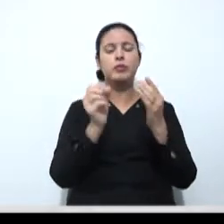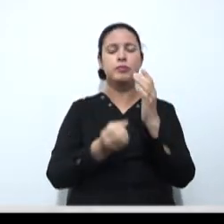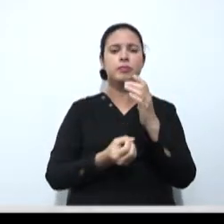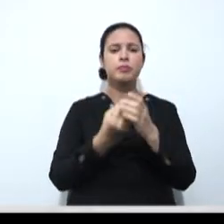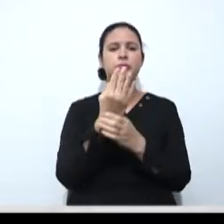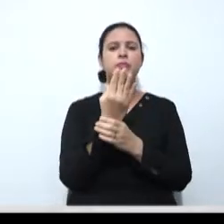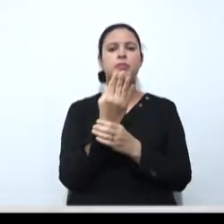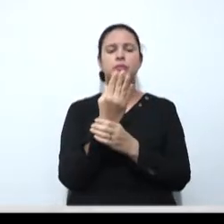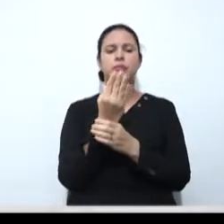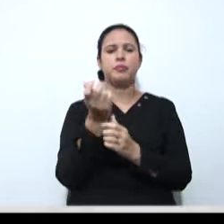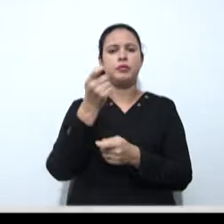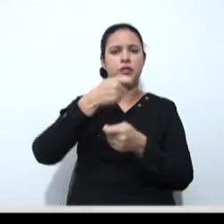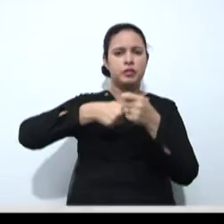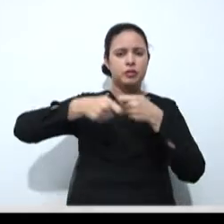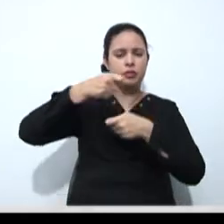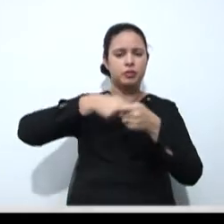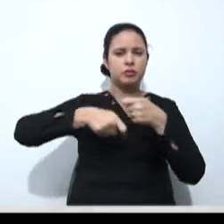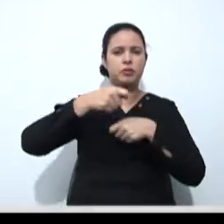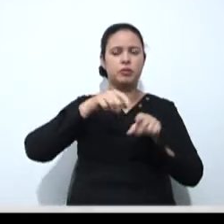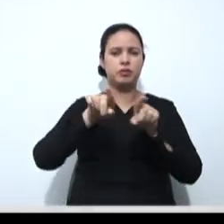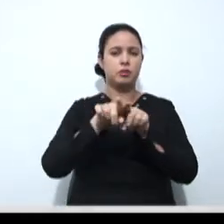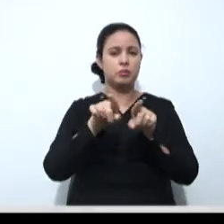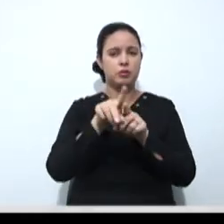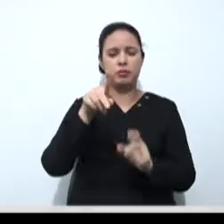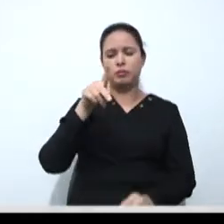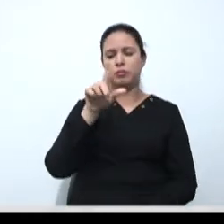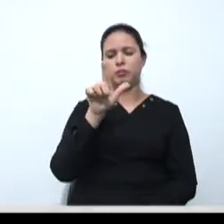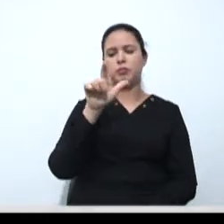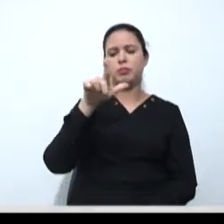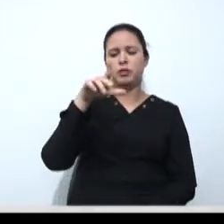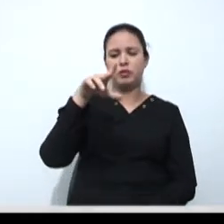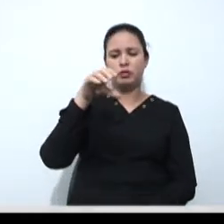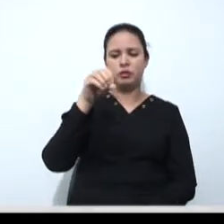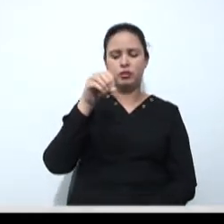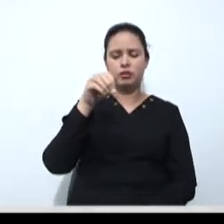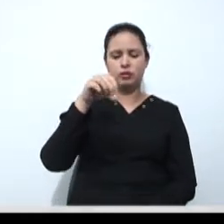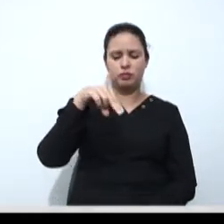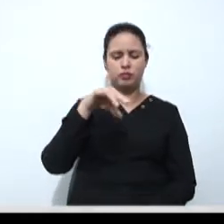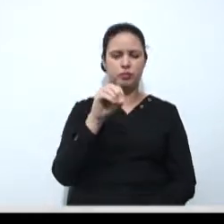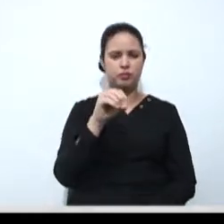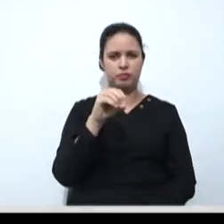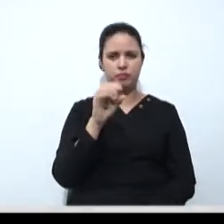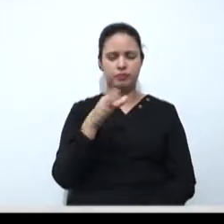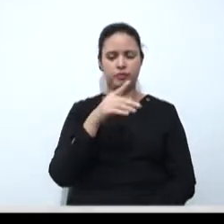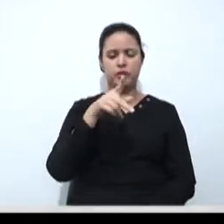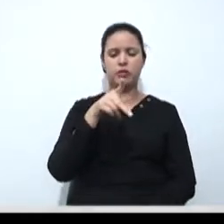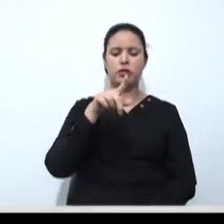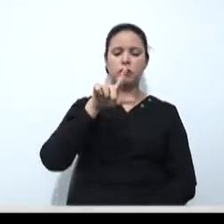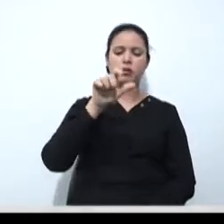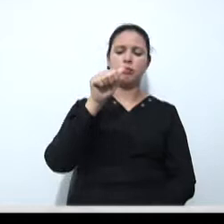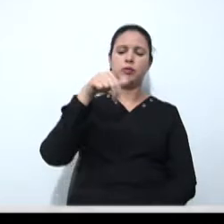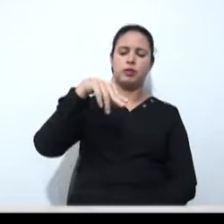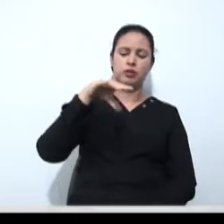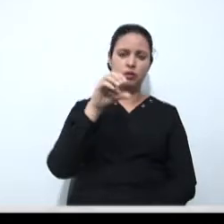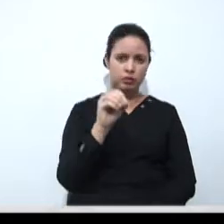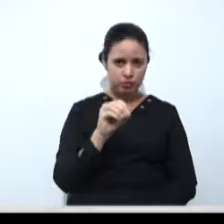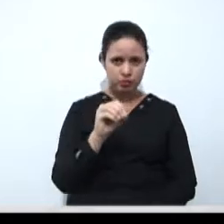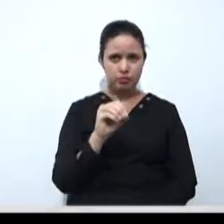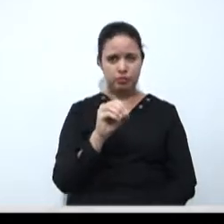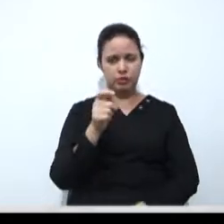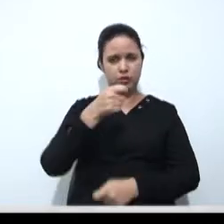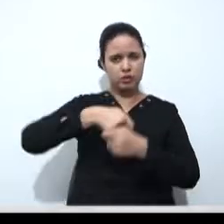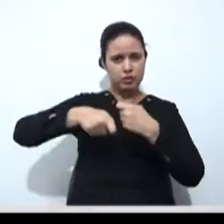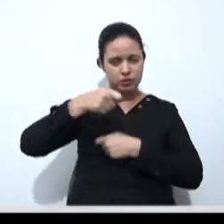negócio. Então, a gente vai rever um pouquinho sobre o plano de negócio. Aí a gente vai reforçar o estímulo do pensamento